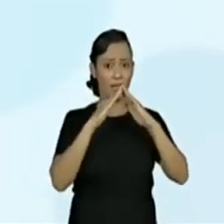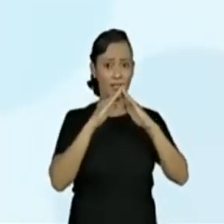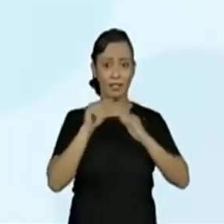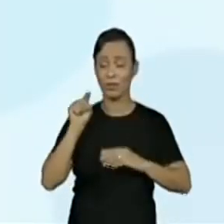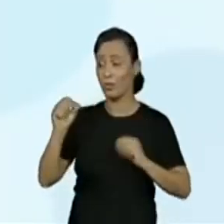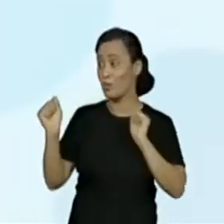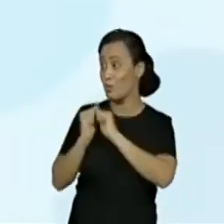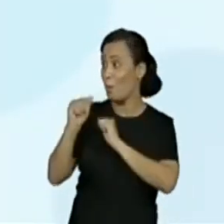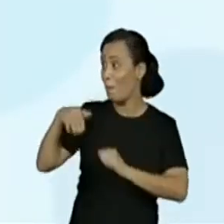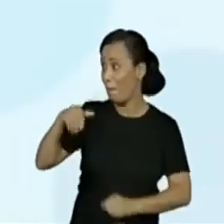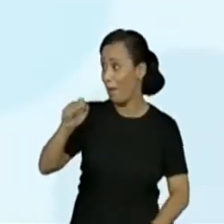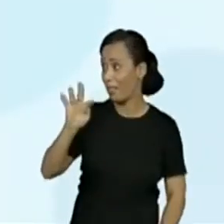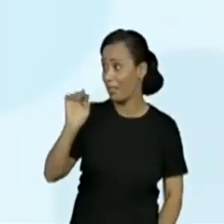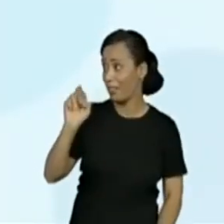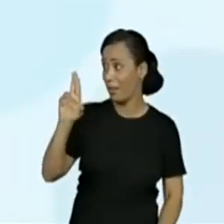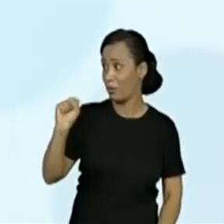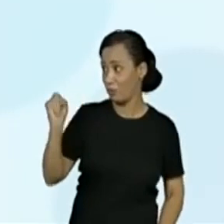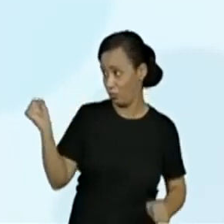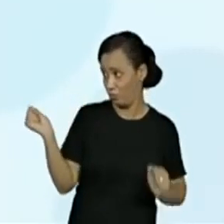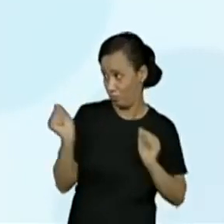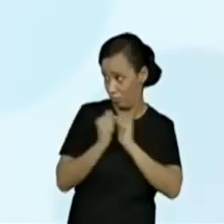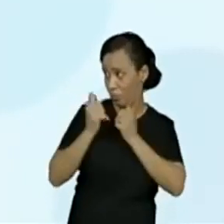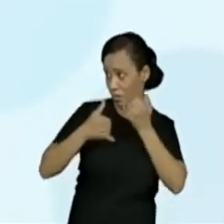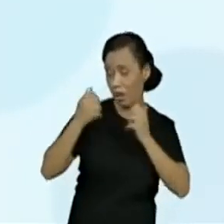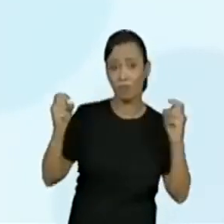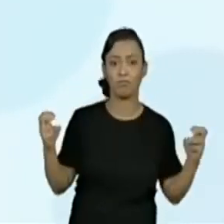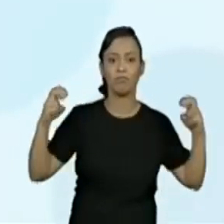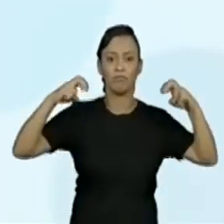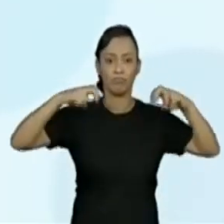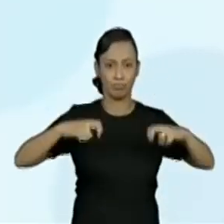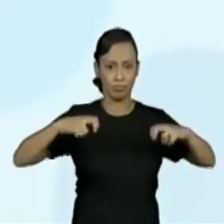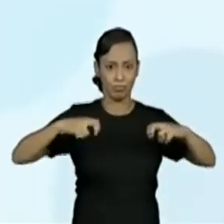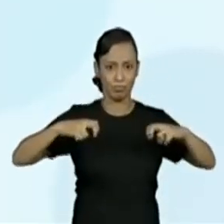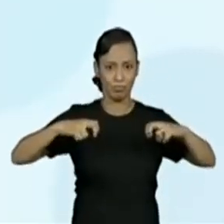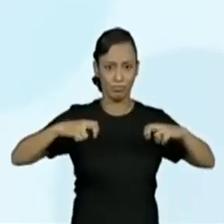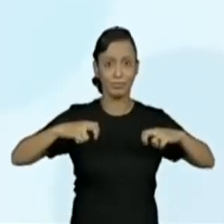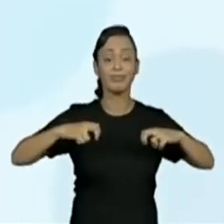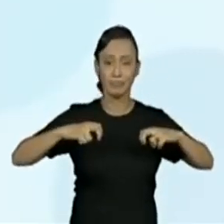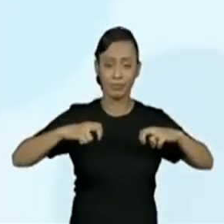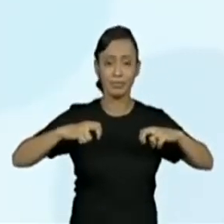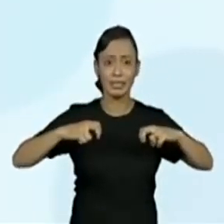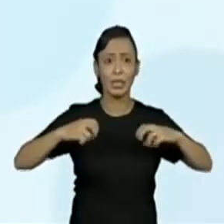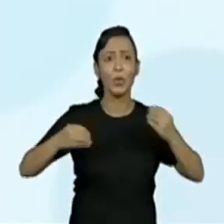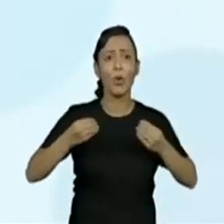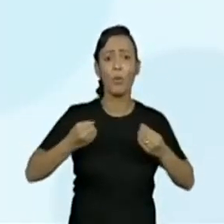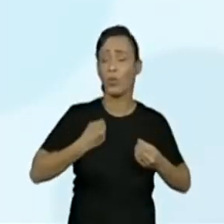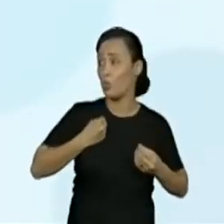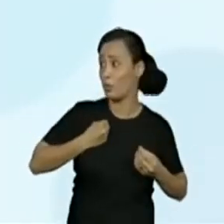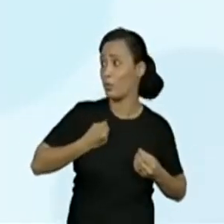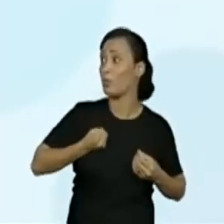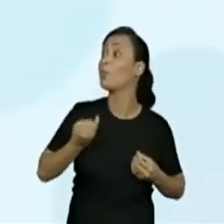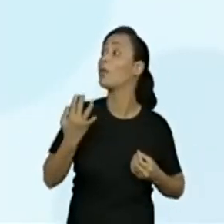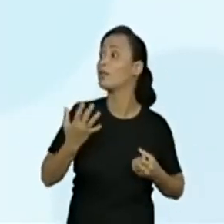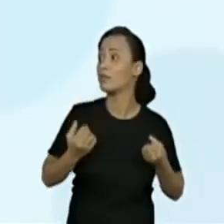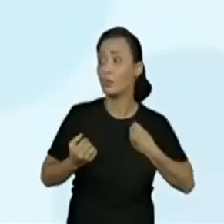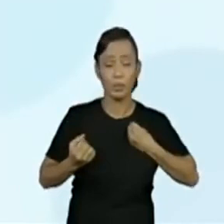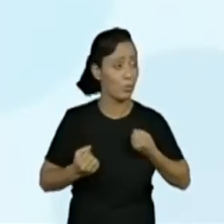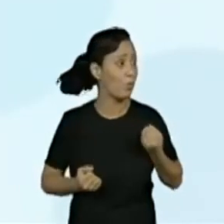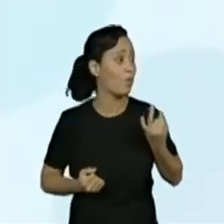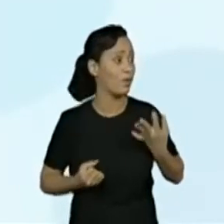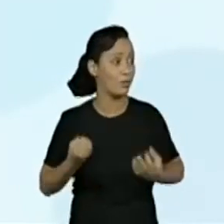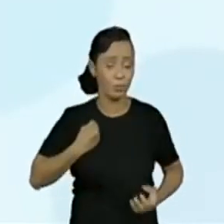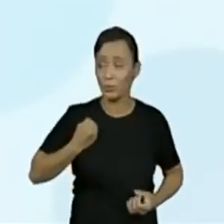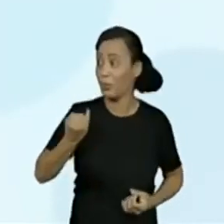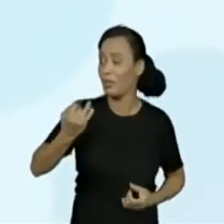alguns números. Olha, como podemos fazer a leitura ou recitação deste número? São duas dezenas.